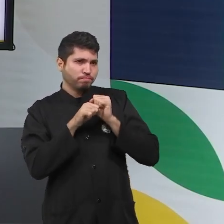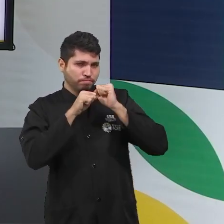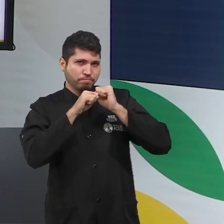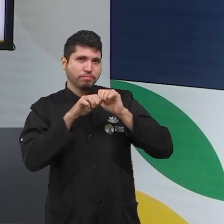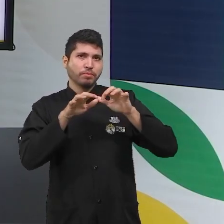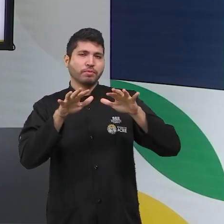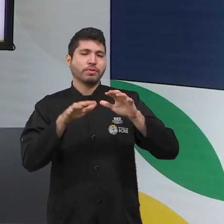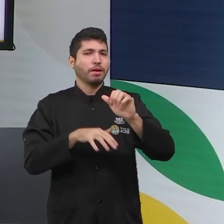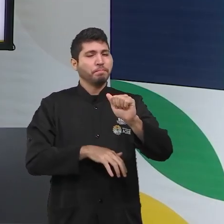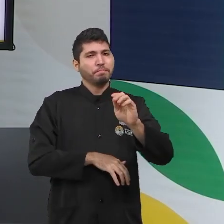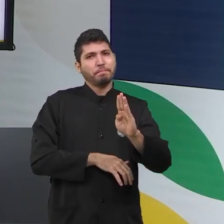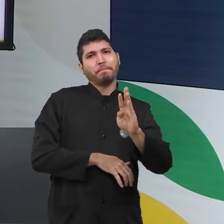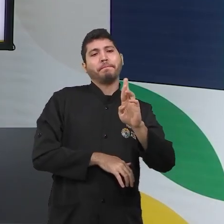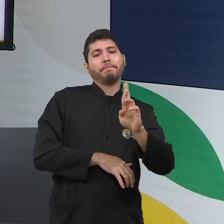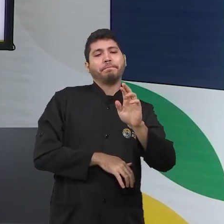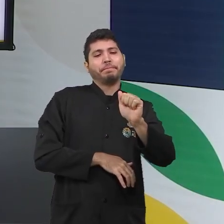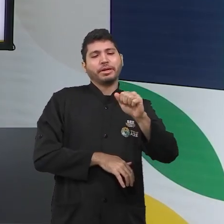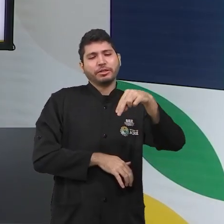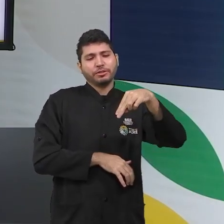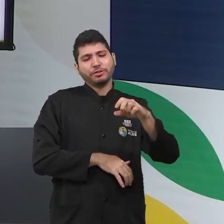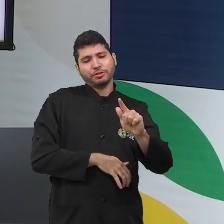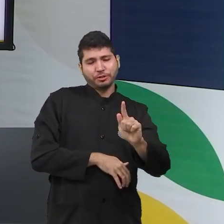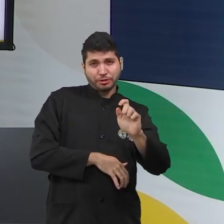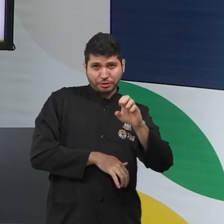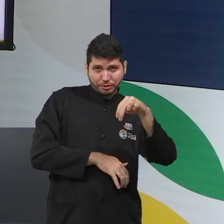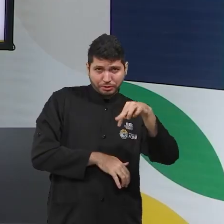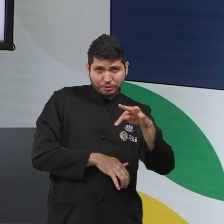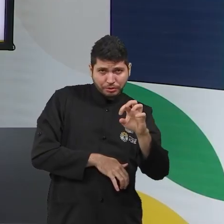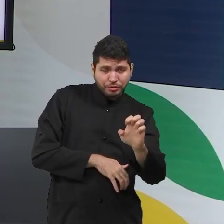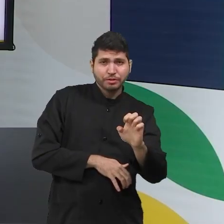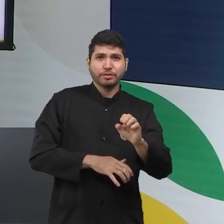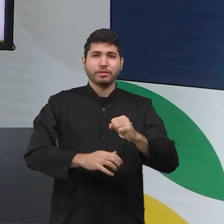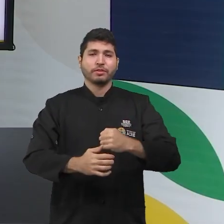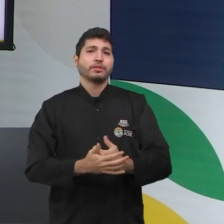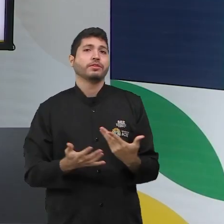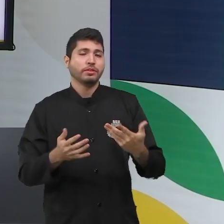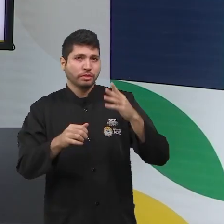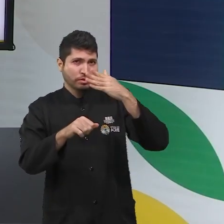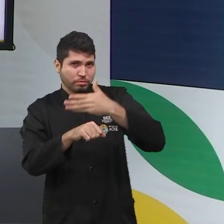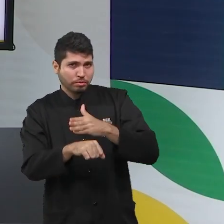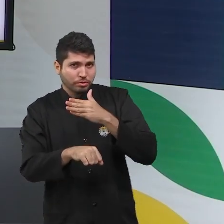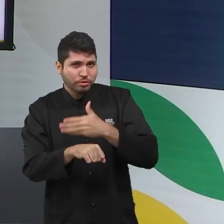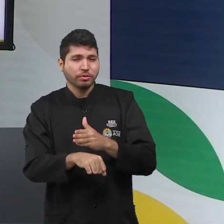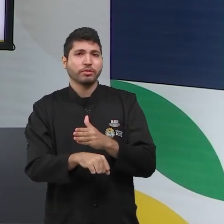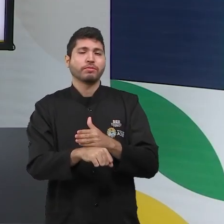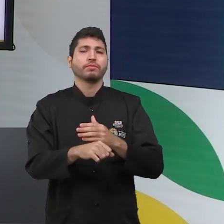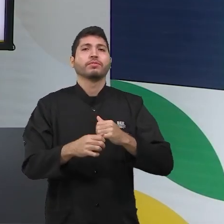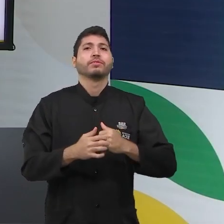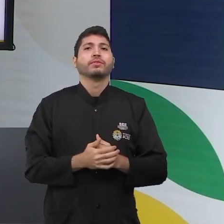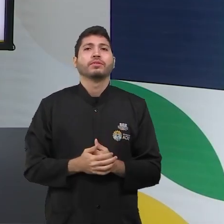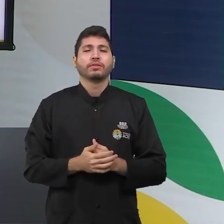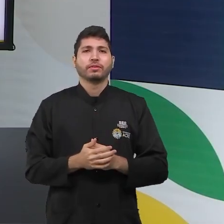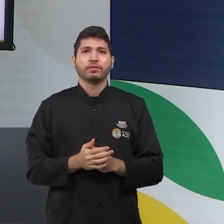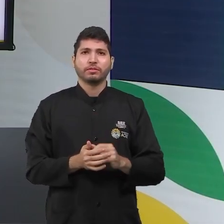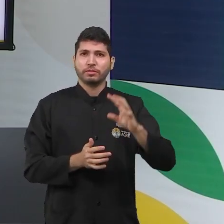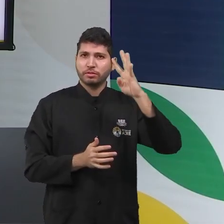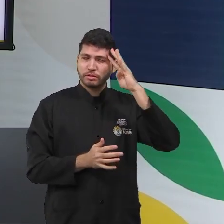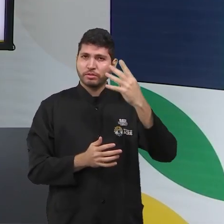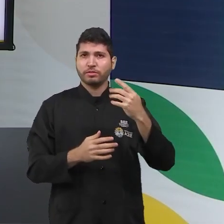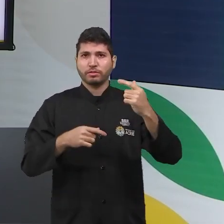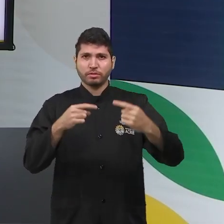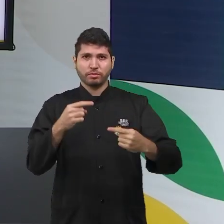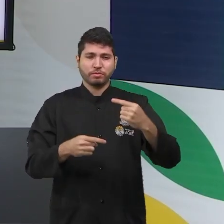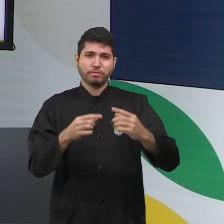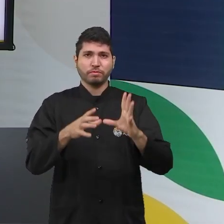esses cidadãos praticavam a democracia direta, votavam e decidiam as políticas a